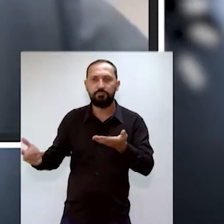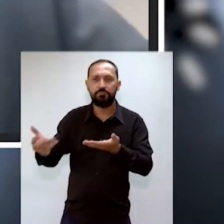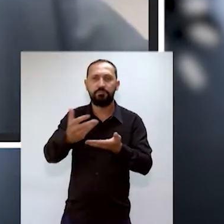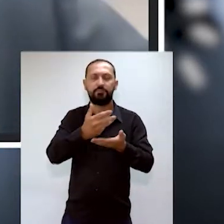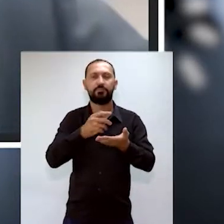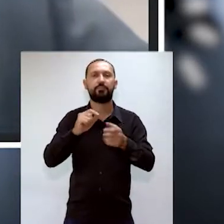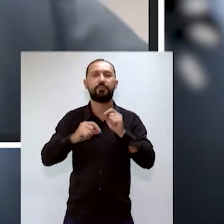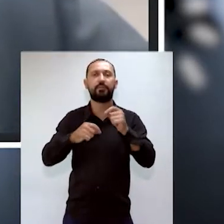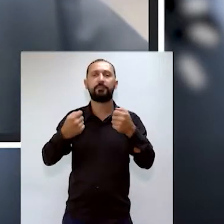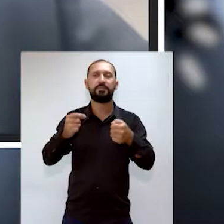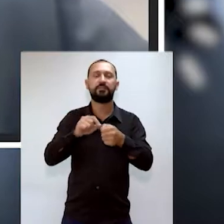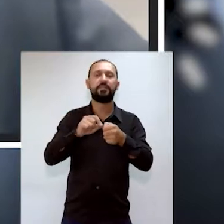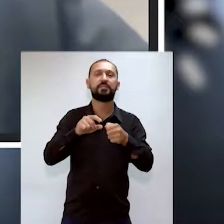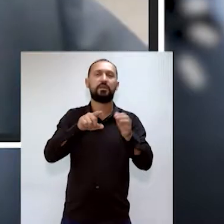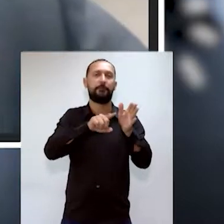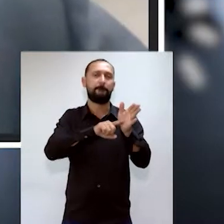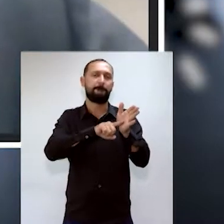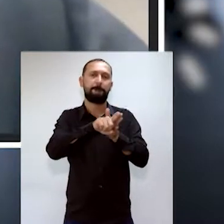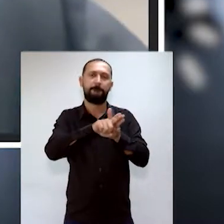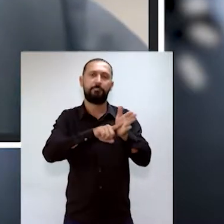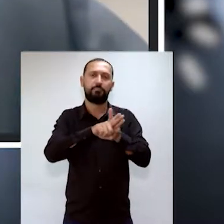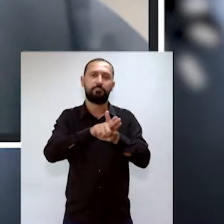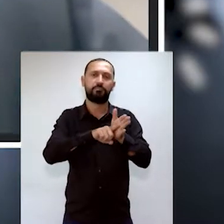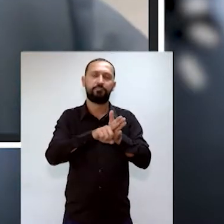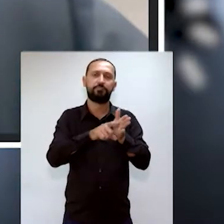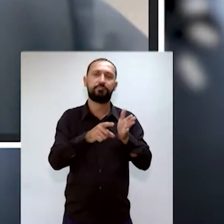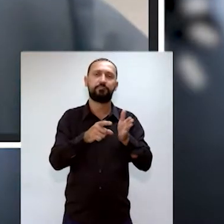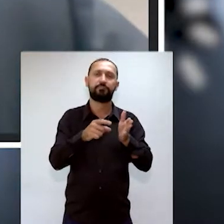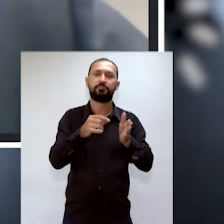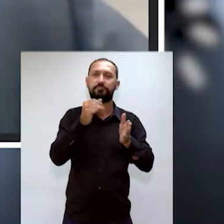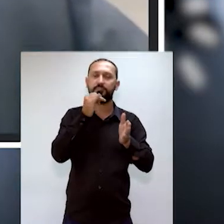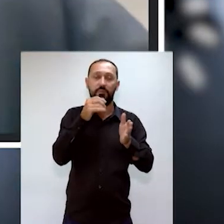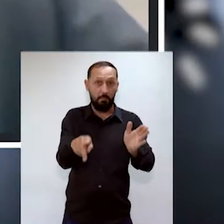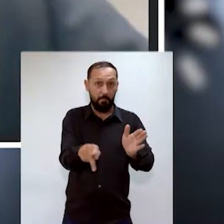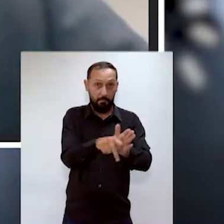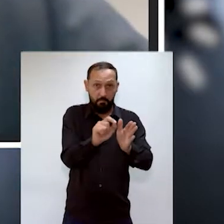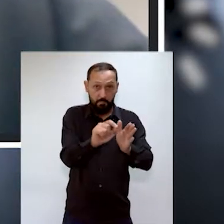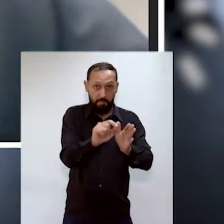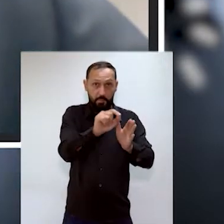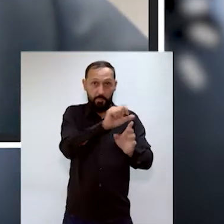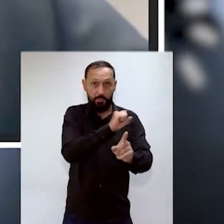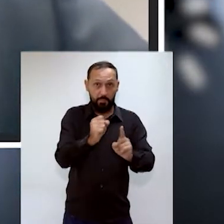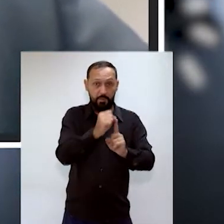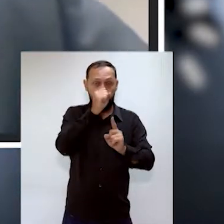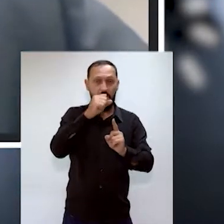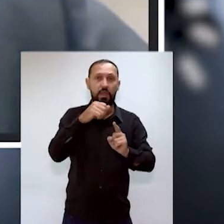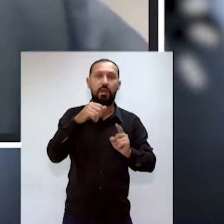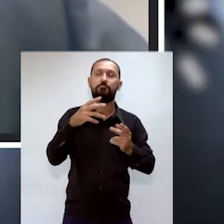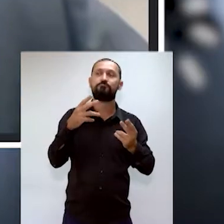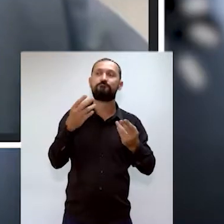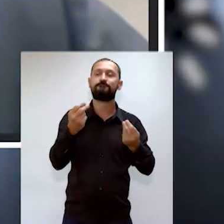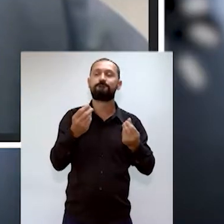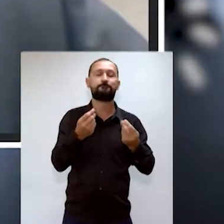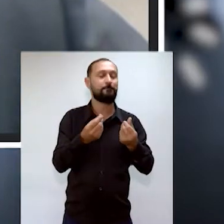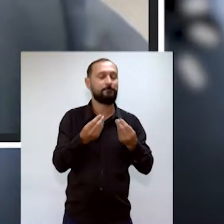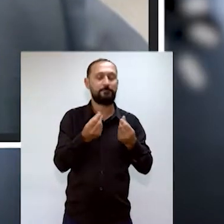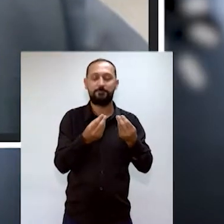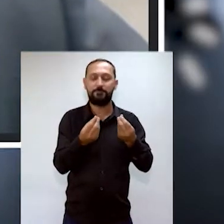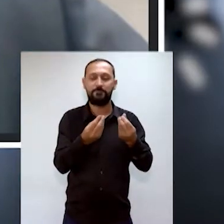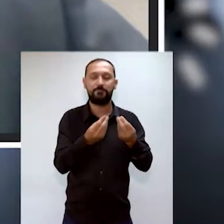a gente também sente que tem que fazer uma pesquisa, como era da sociologia, algo mais...